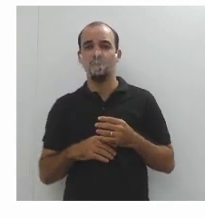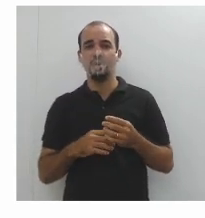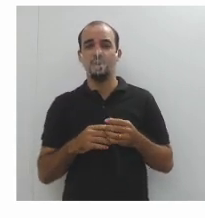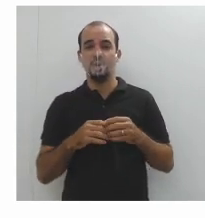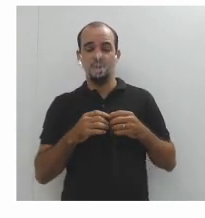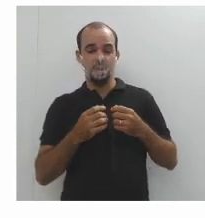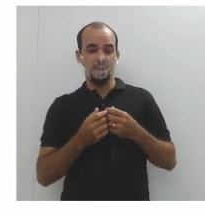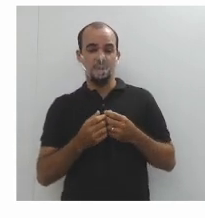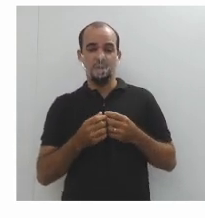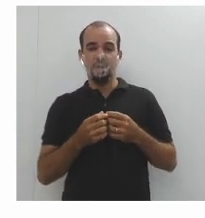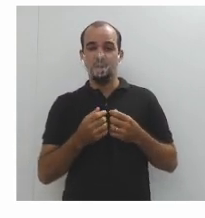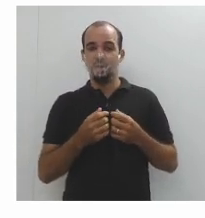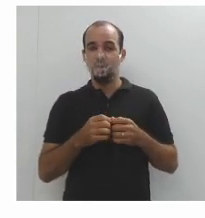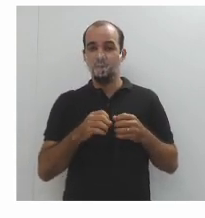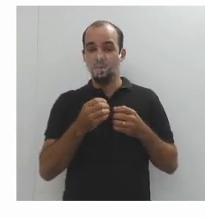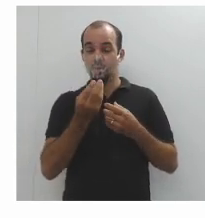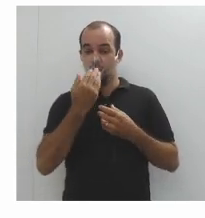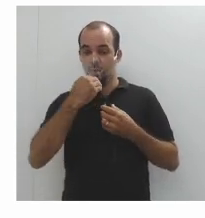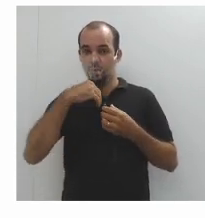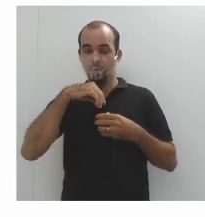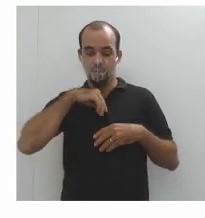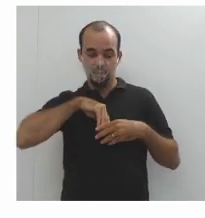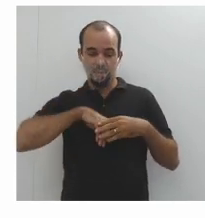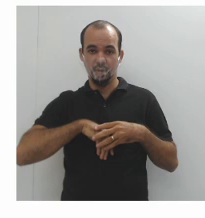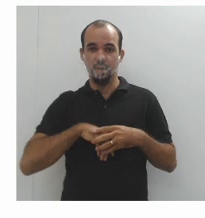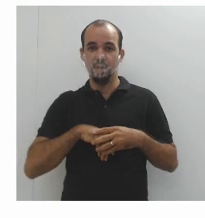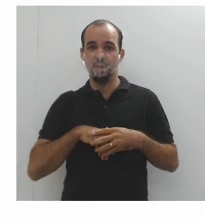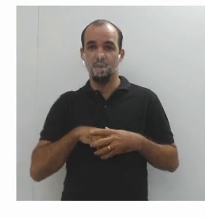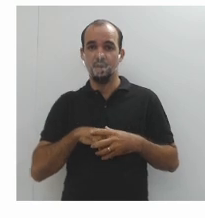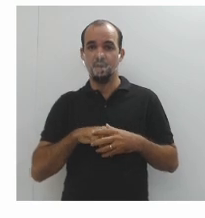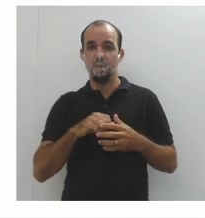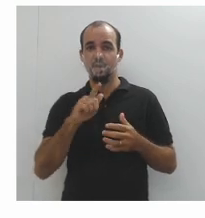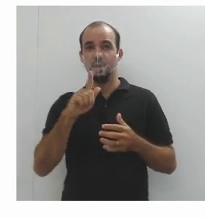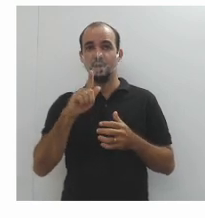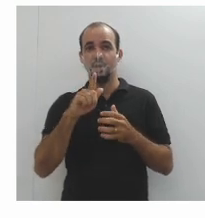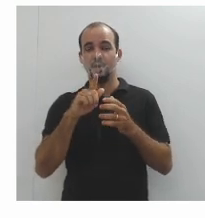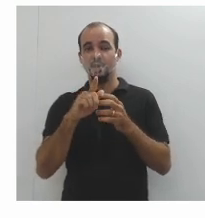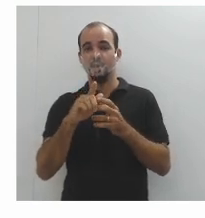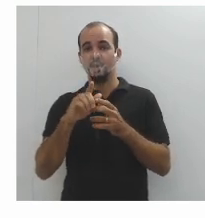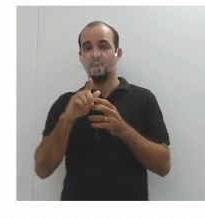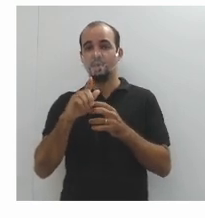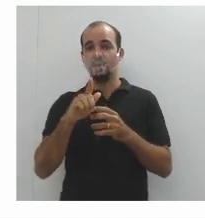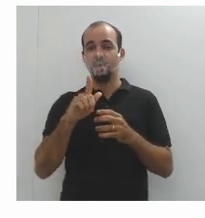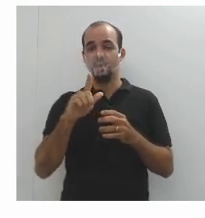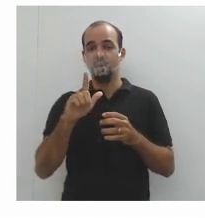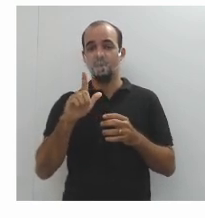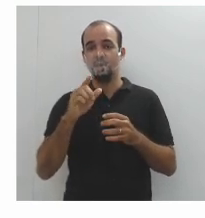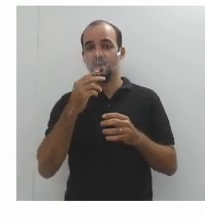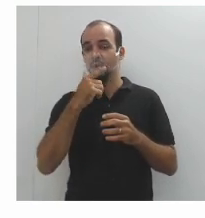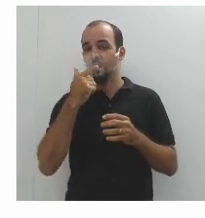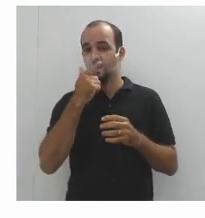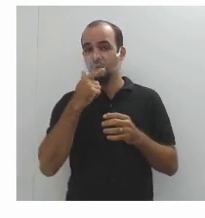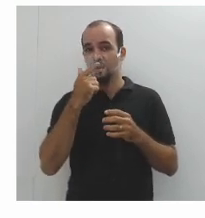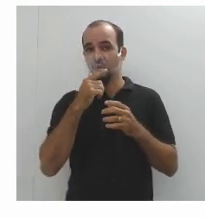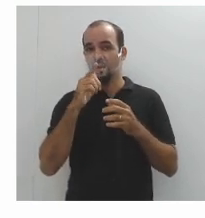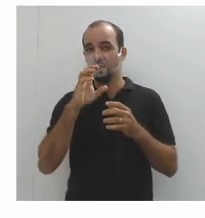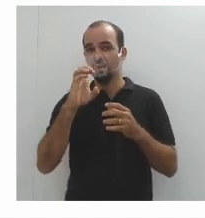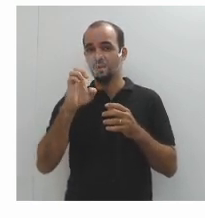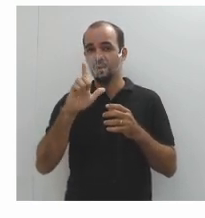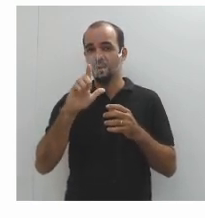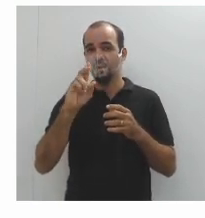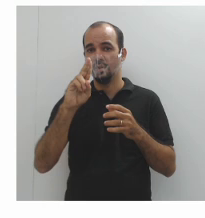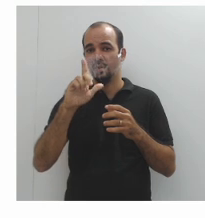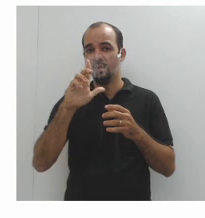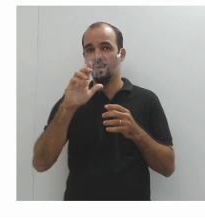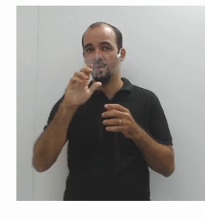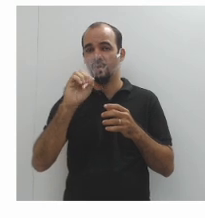quebrar glicose, ou seja, quando nós comemos, ela sai sempre nas